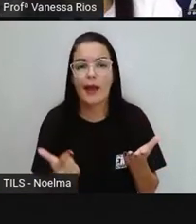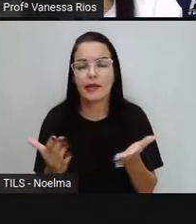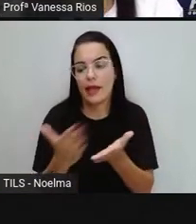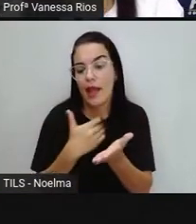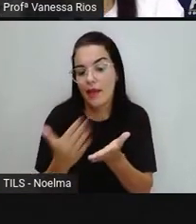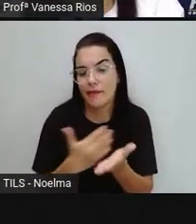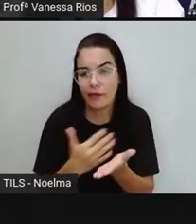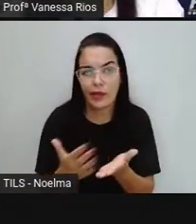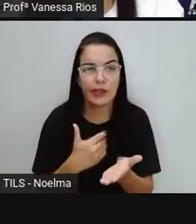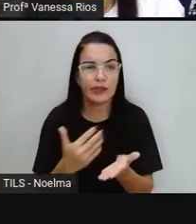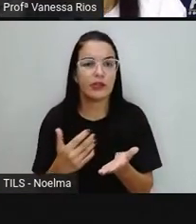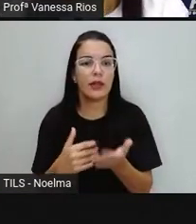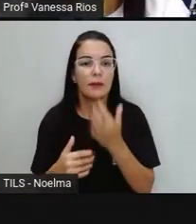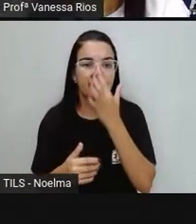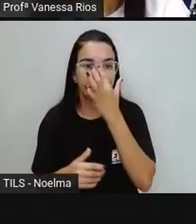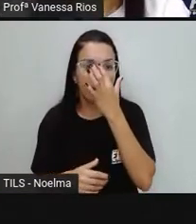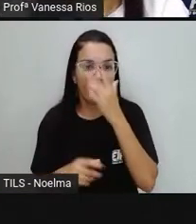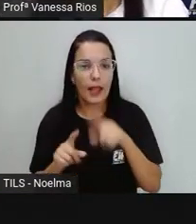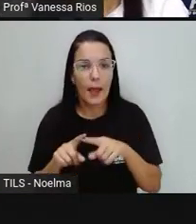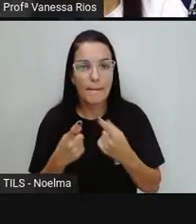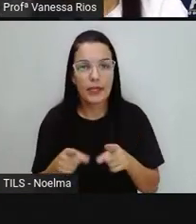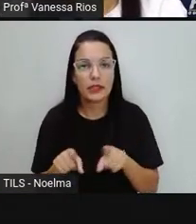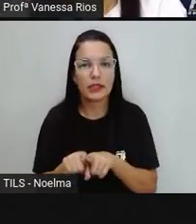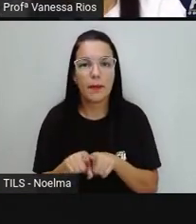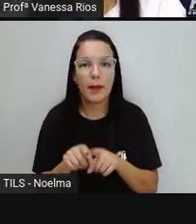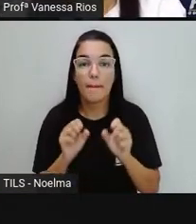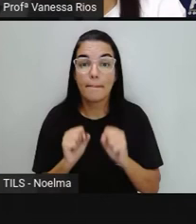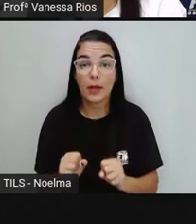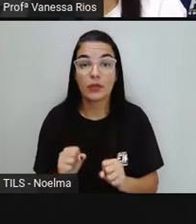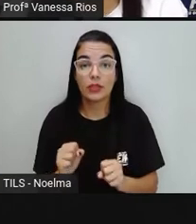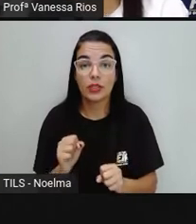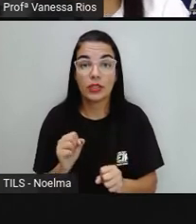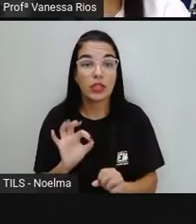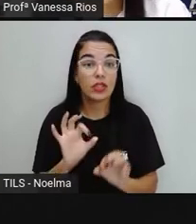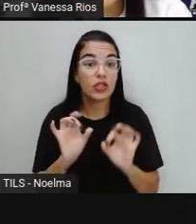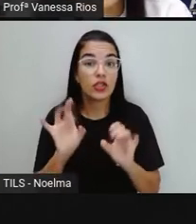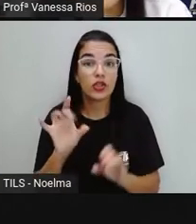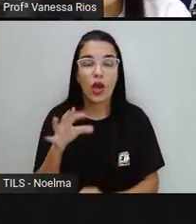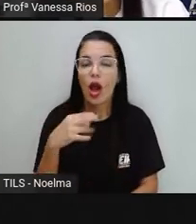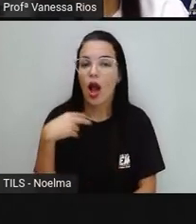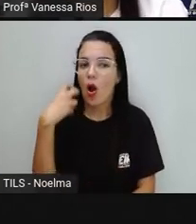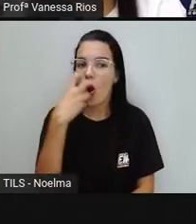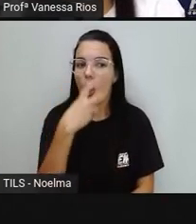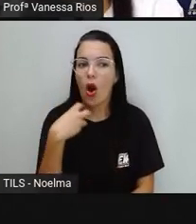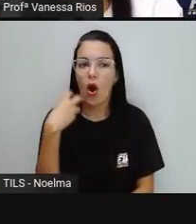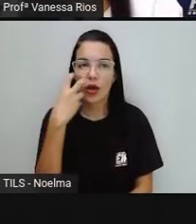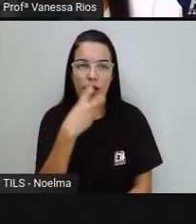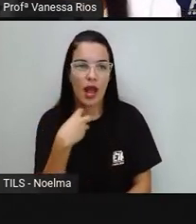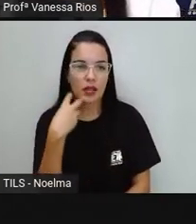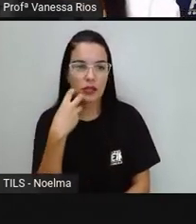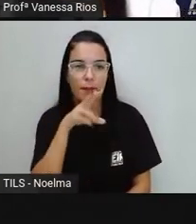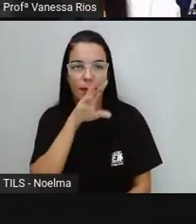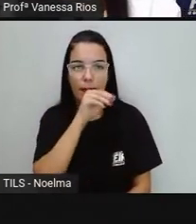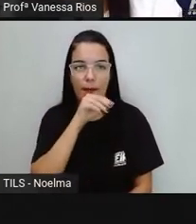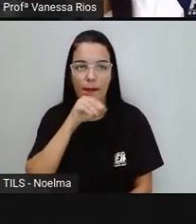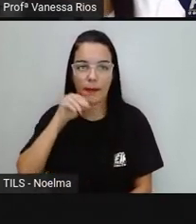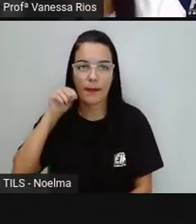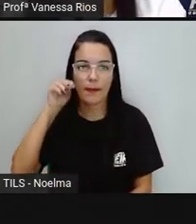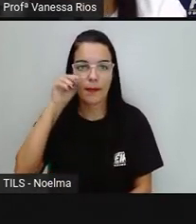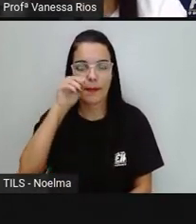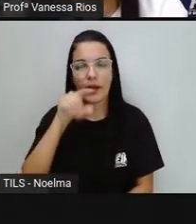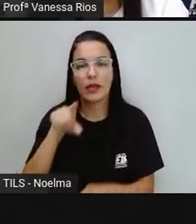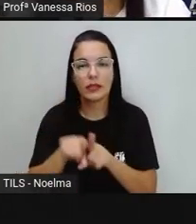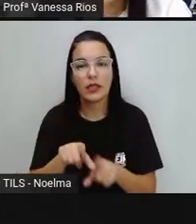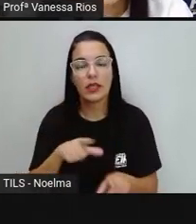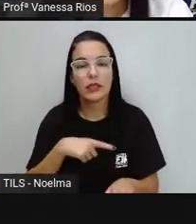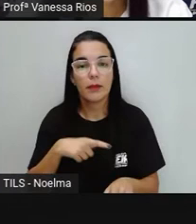revistas, mas elas também podem ser oralizadas. E existem, inclusive, aí sites,